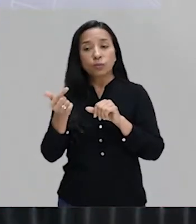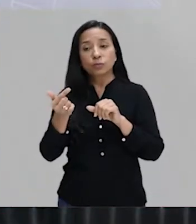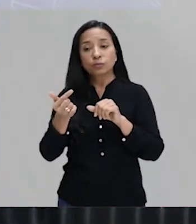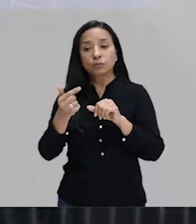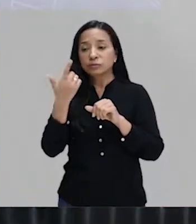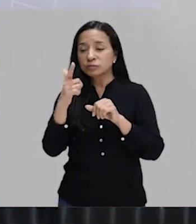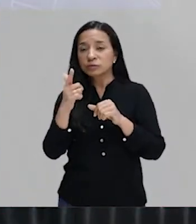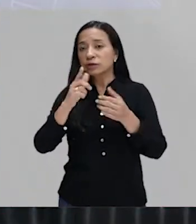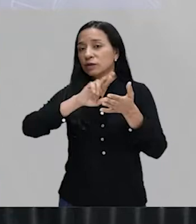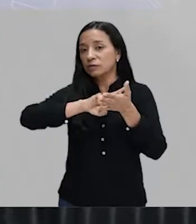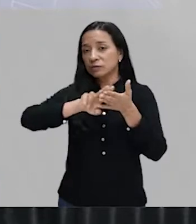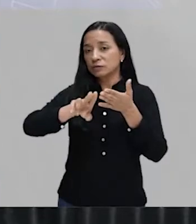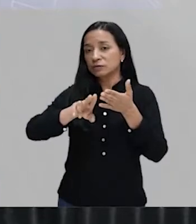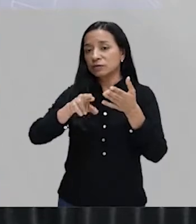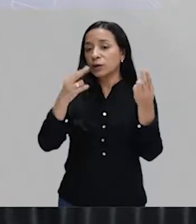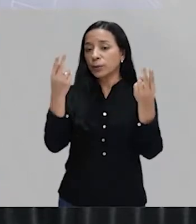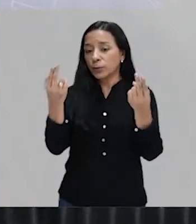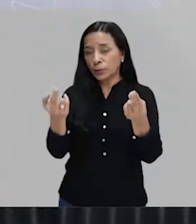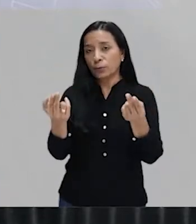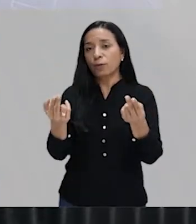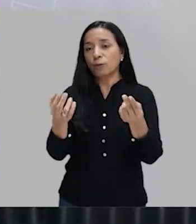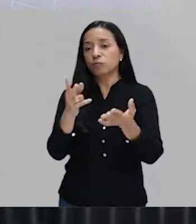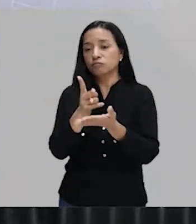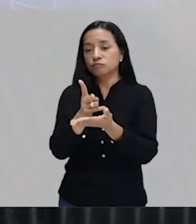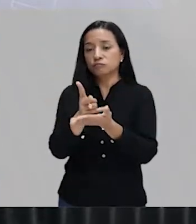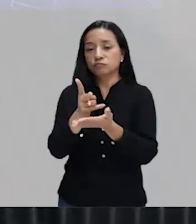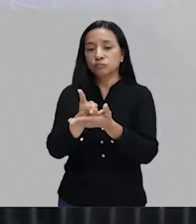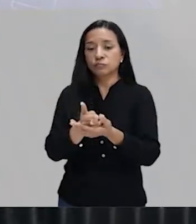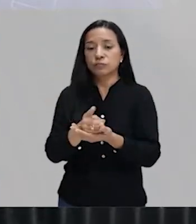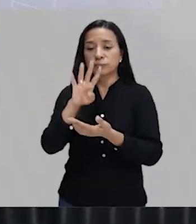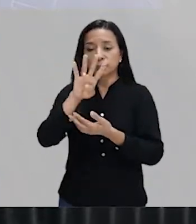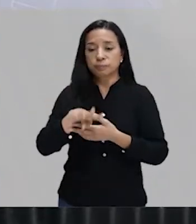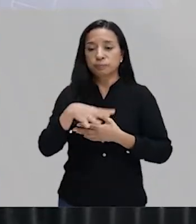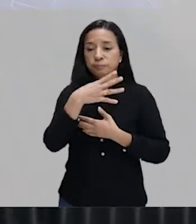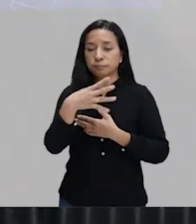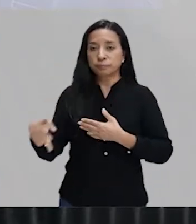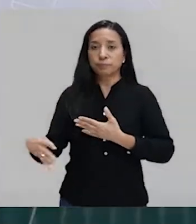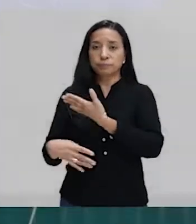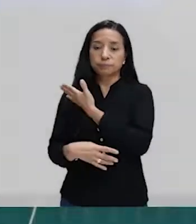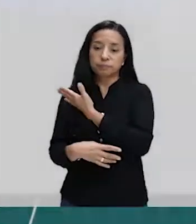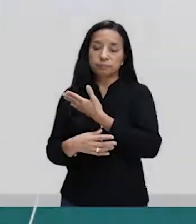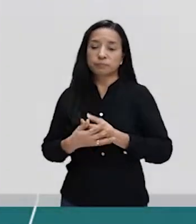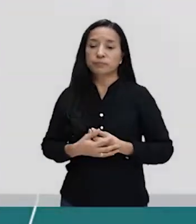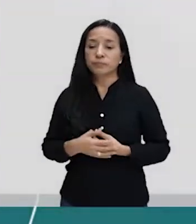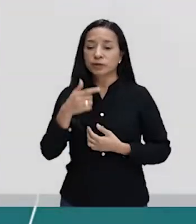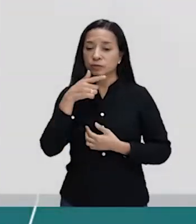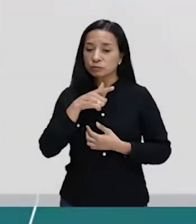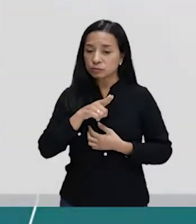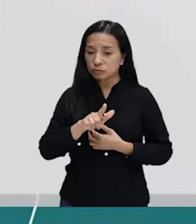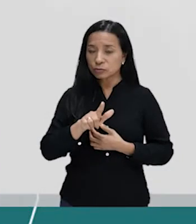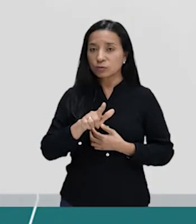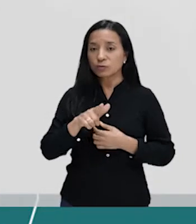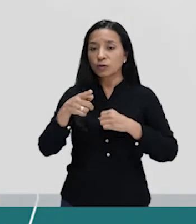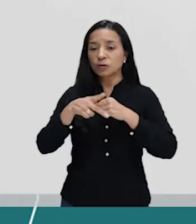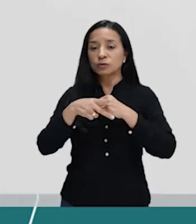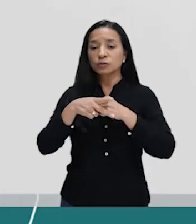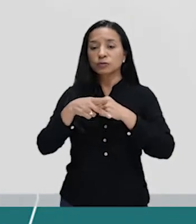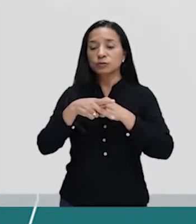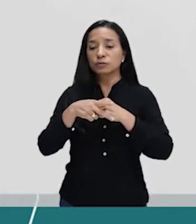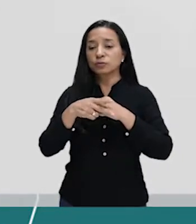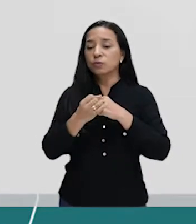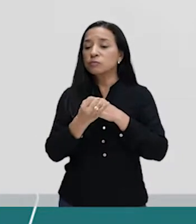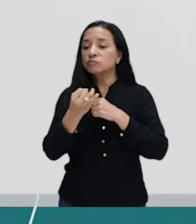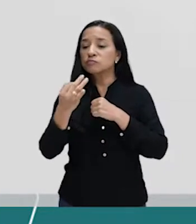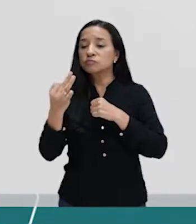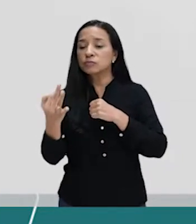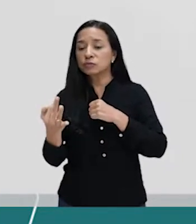Permanece aquela mesma forma como nós vamos ver agora no quadro, né? Mais uma vez aqui, os pronomes demonstrativos no